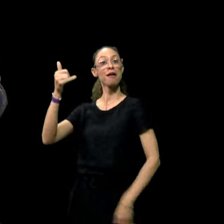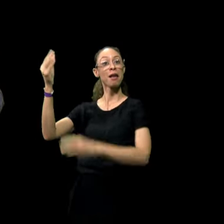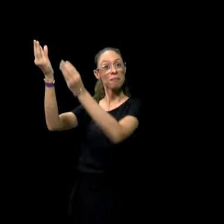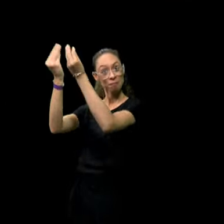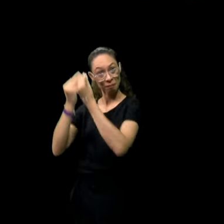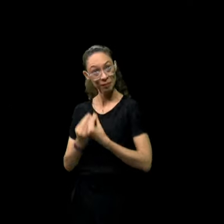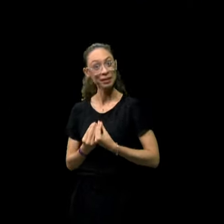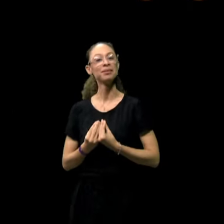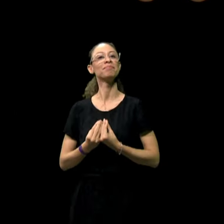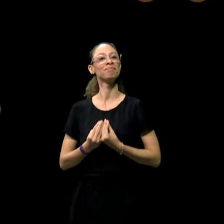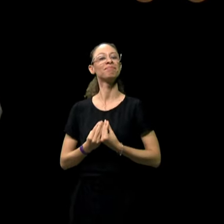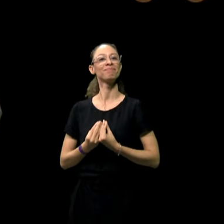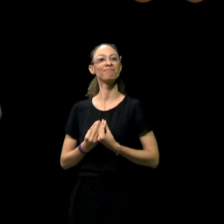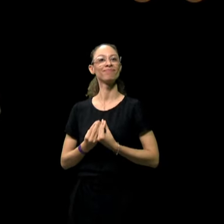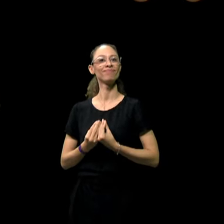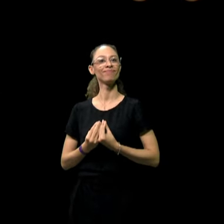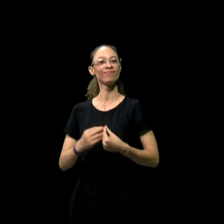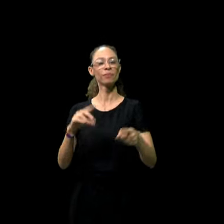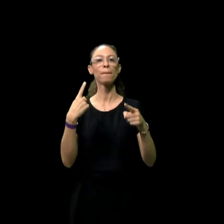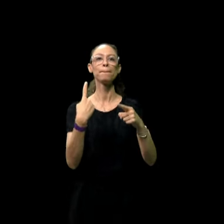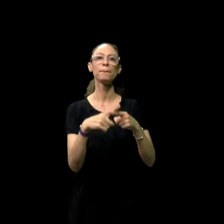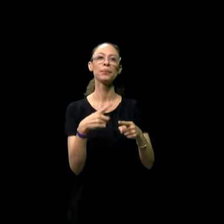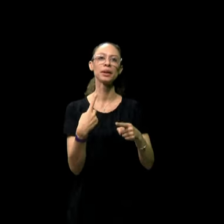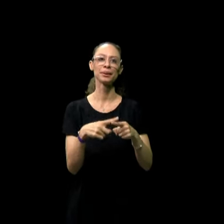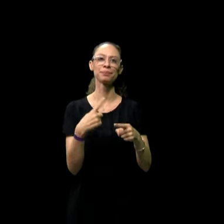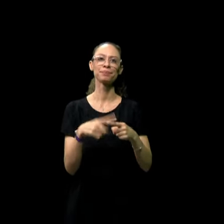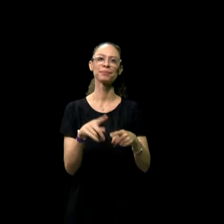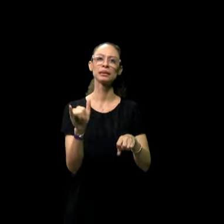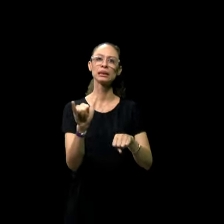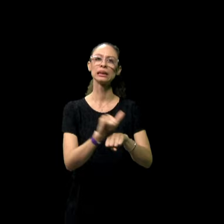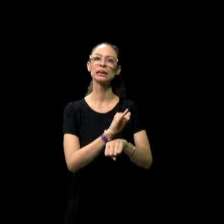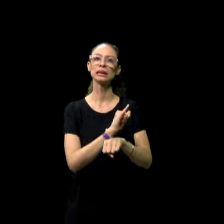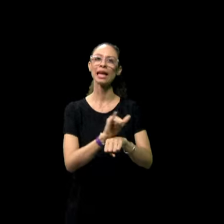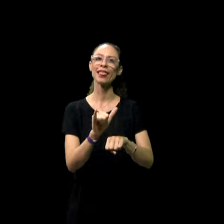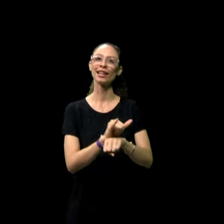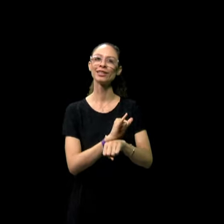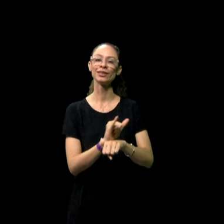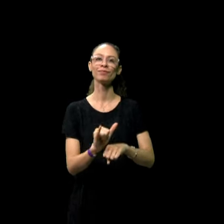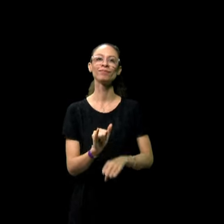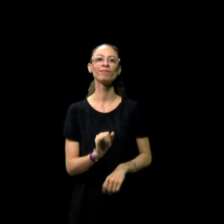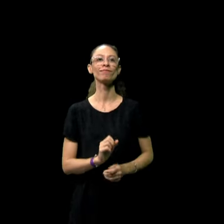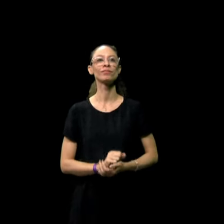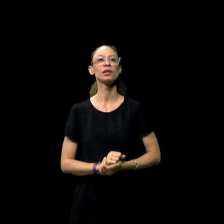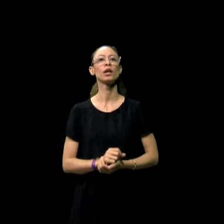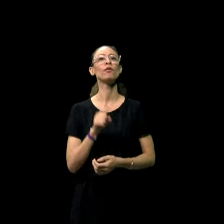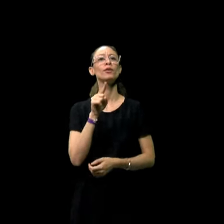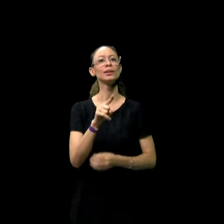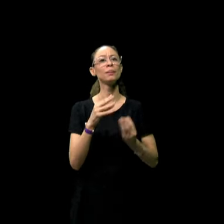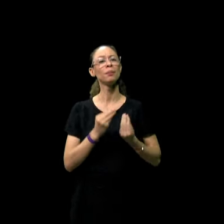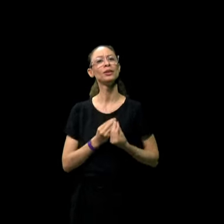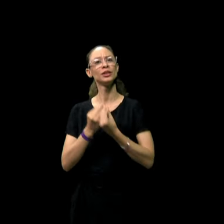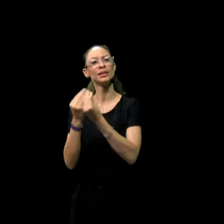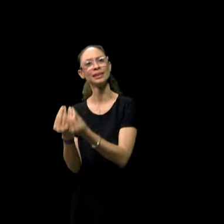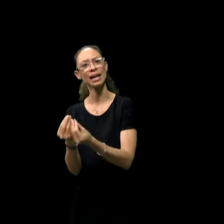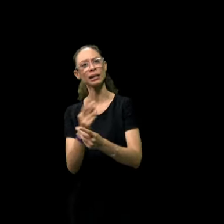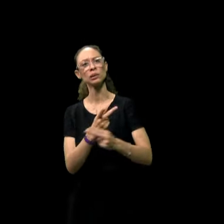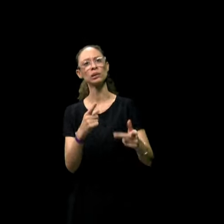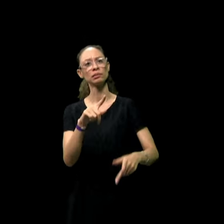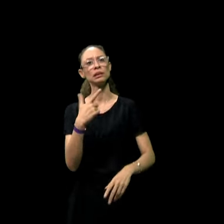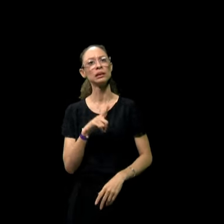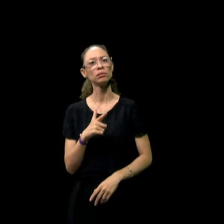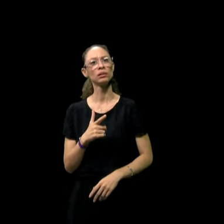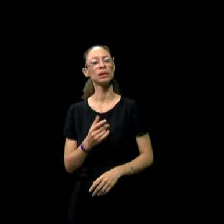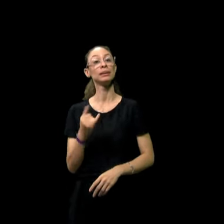Está aqui ou não? Porque olha que estratégia. Você não pode dar o que você não tem. Se você é o que mais